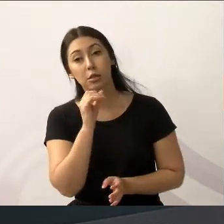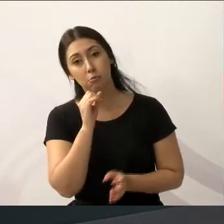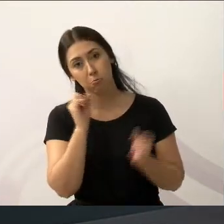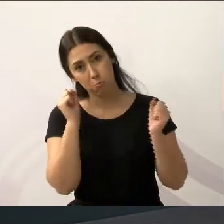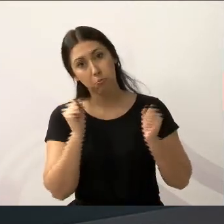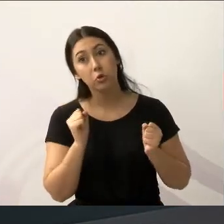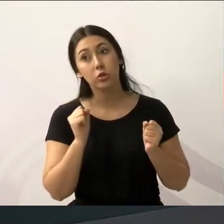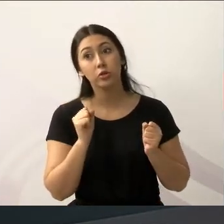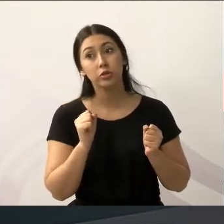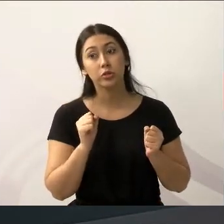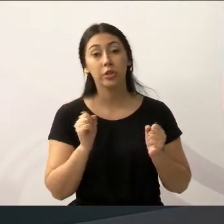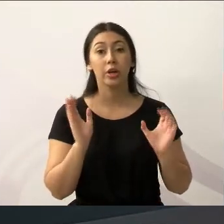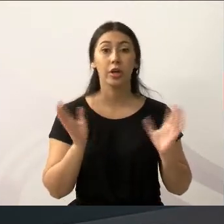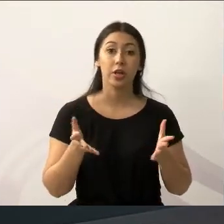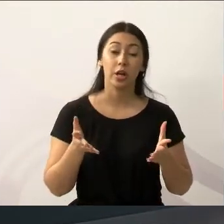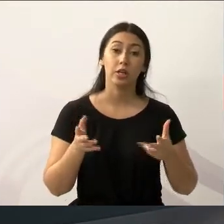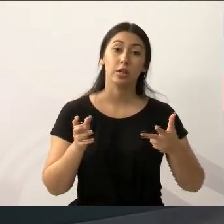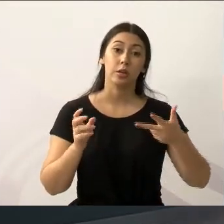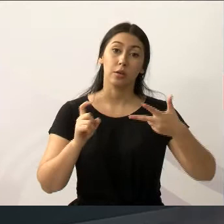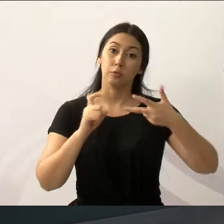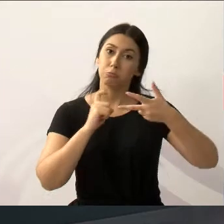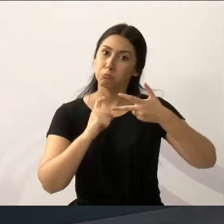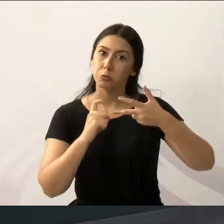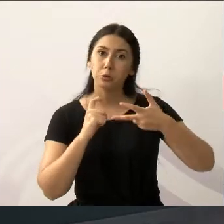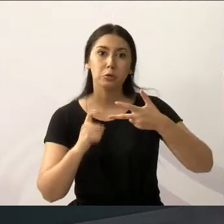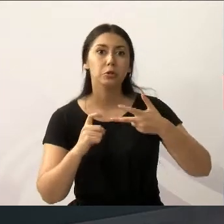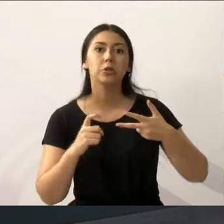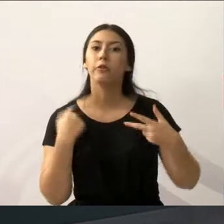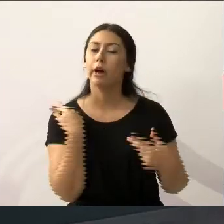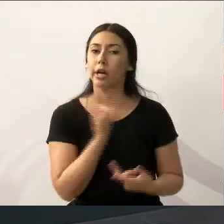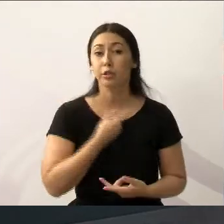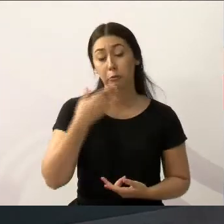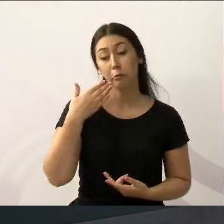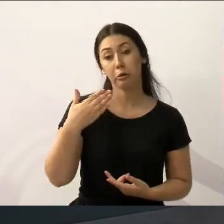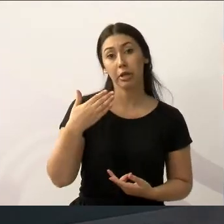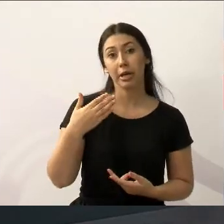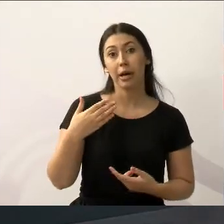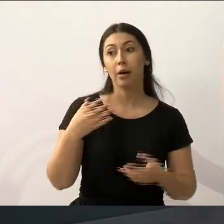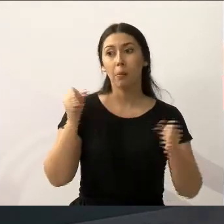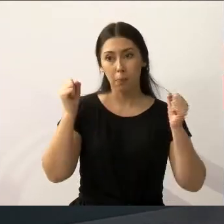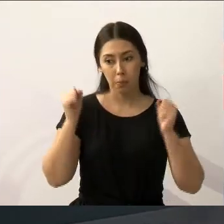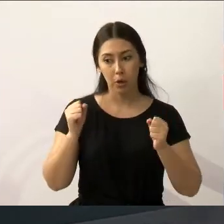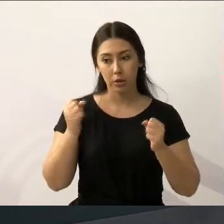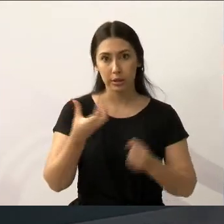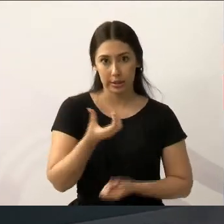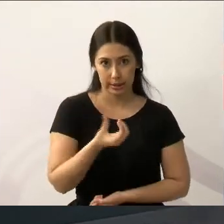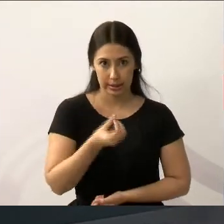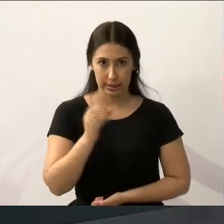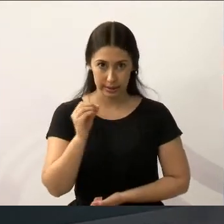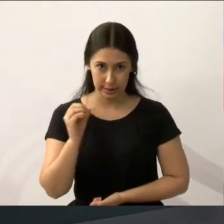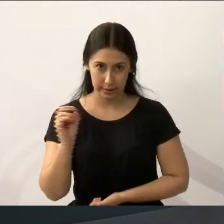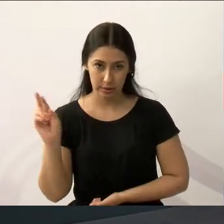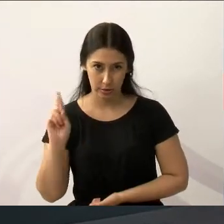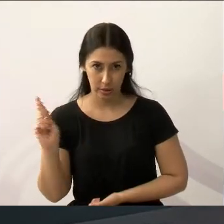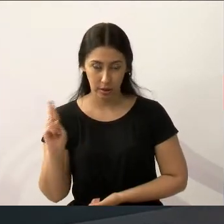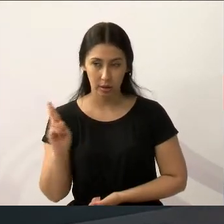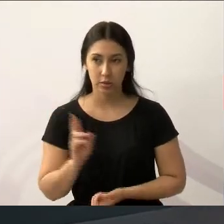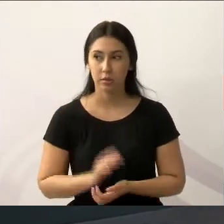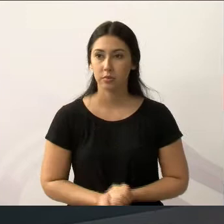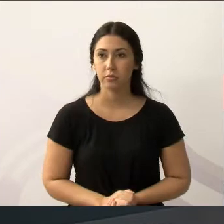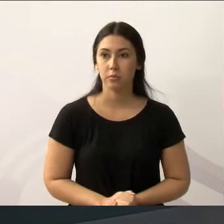custear é o Poder Executivo, verificar se a gente consegue, ao menos aqui, aumentar para R$600, equiparar com o governo federal.